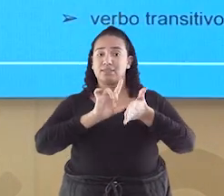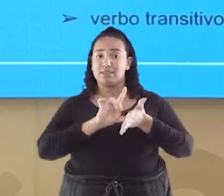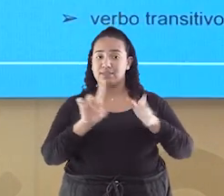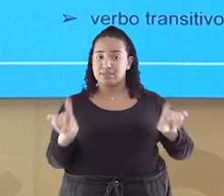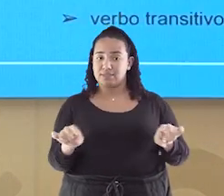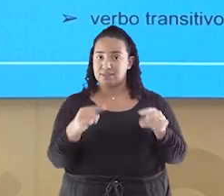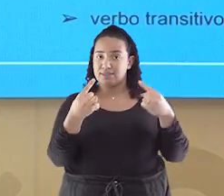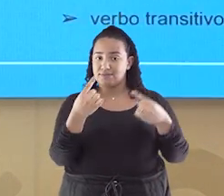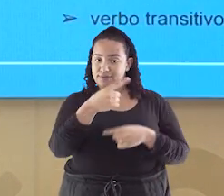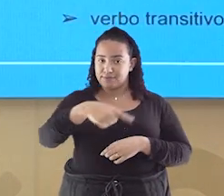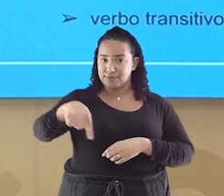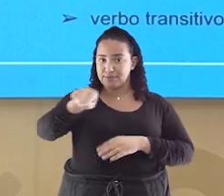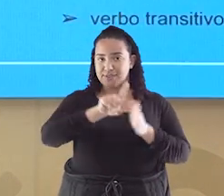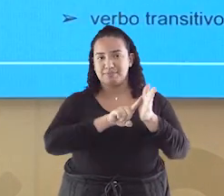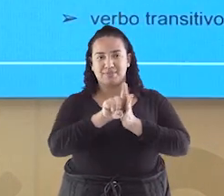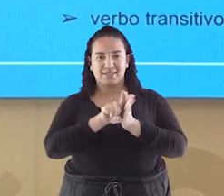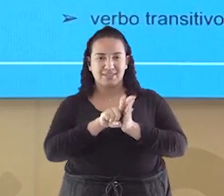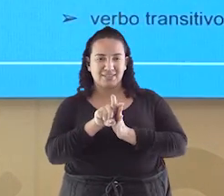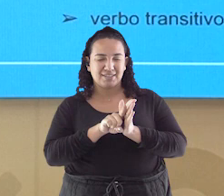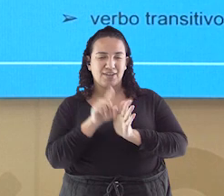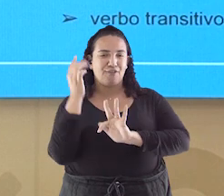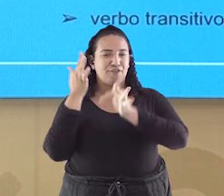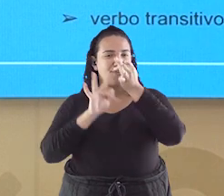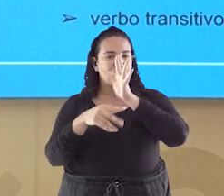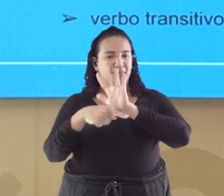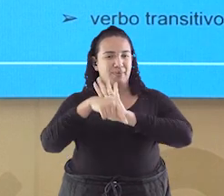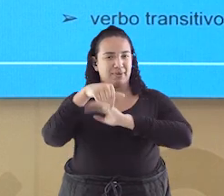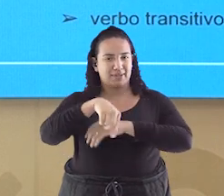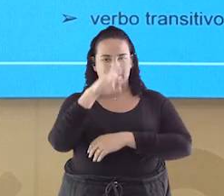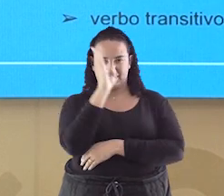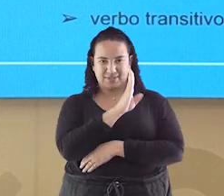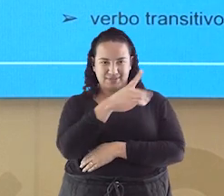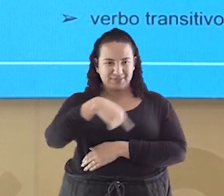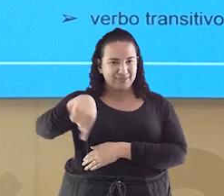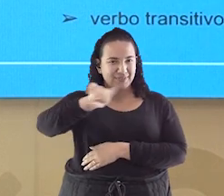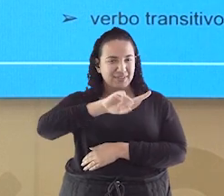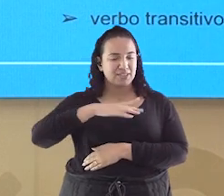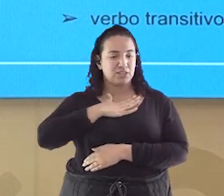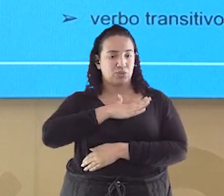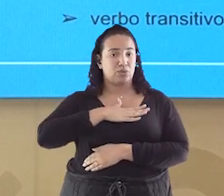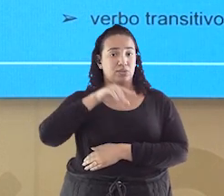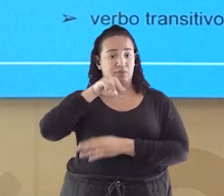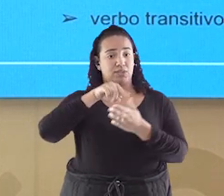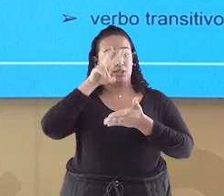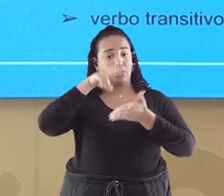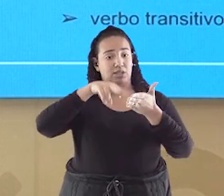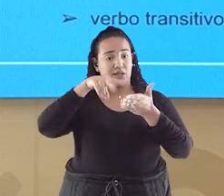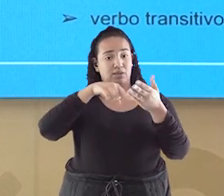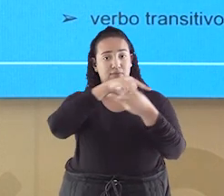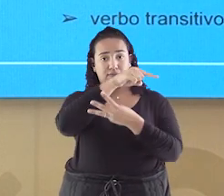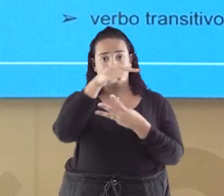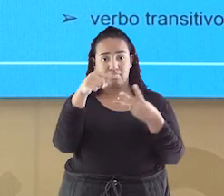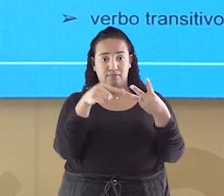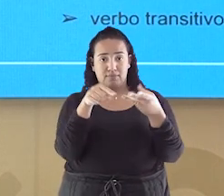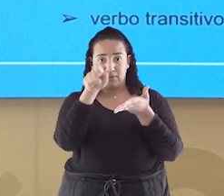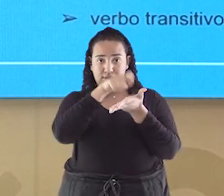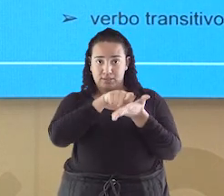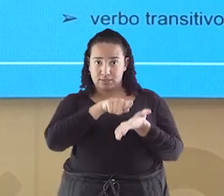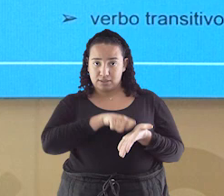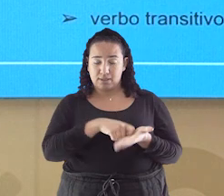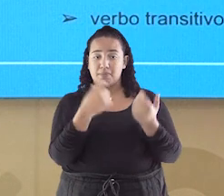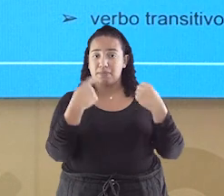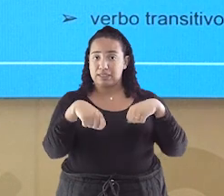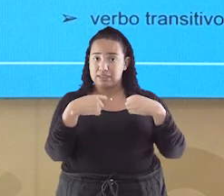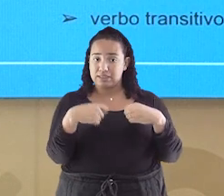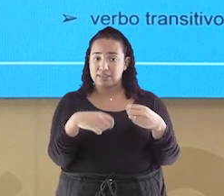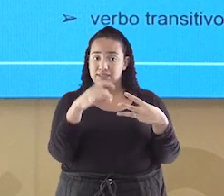uma lenda do folclore brasileiro que vocês gostam. Depois, leiam e escrevam 3 afirmações sobre essa lenda. Uma que possui um verbo